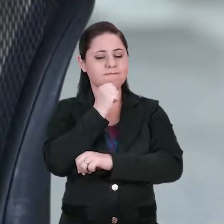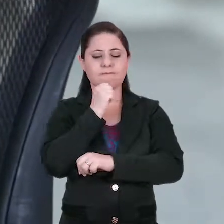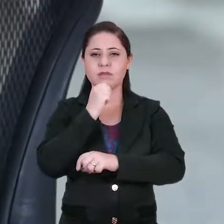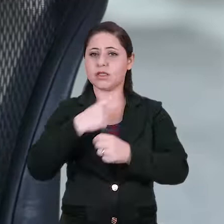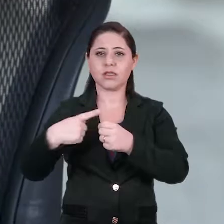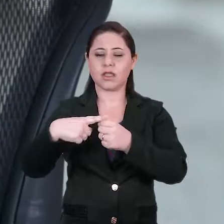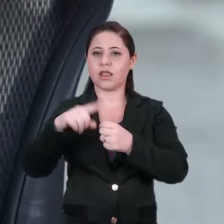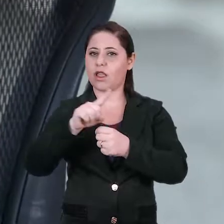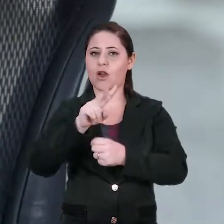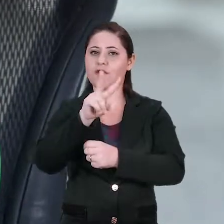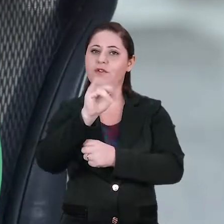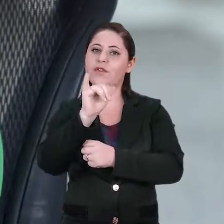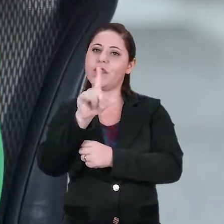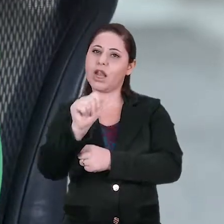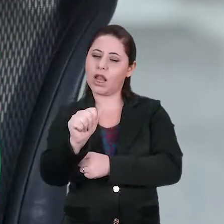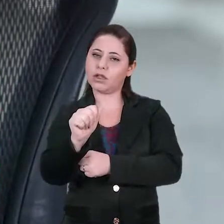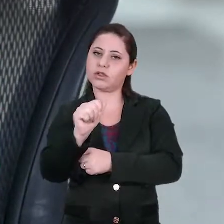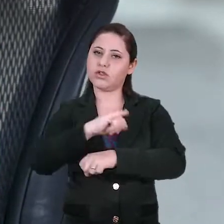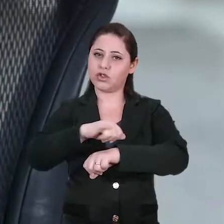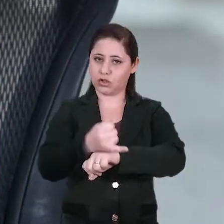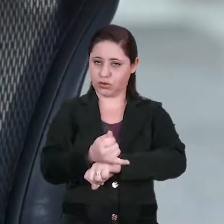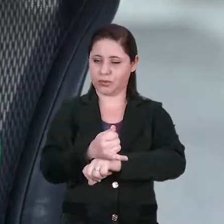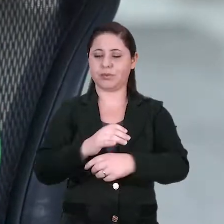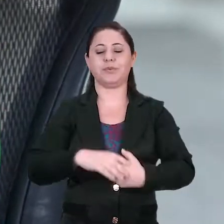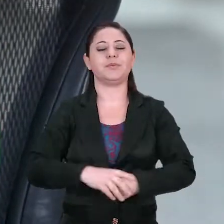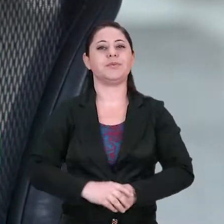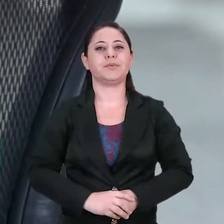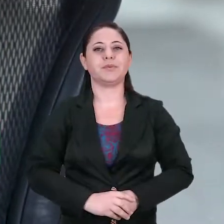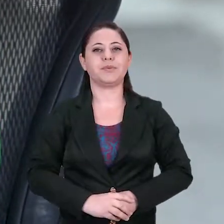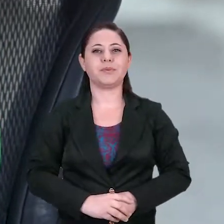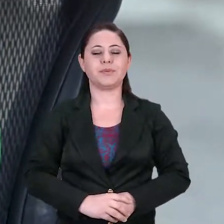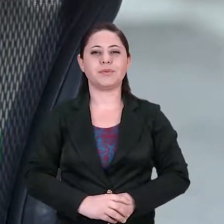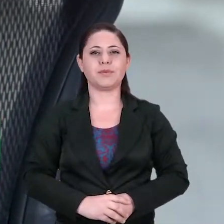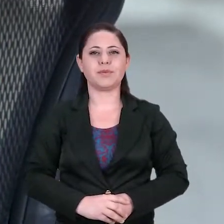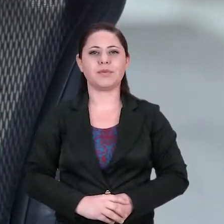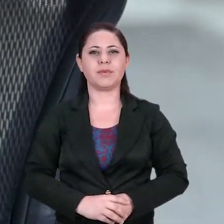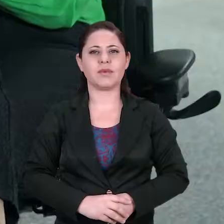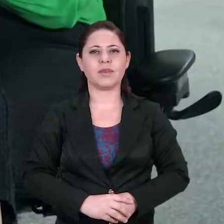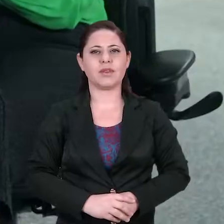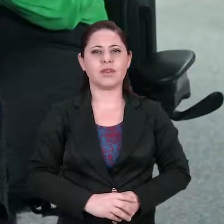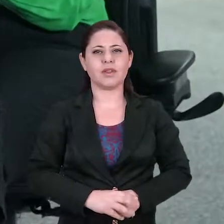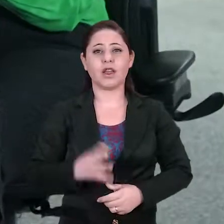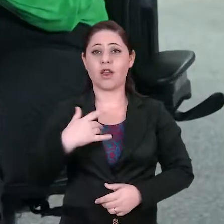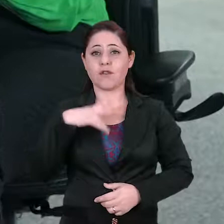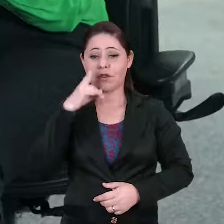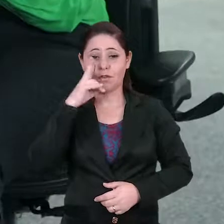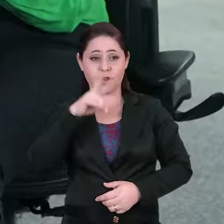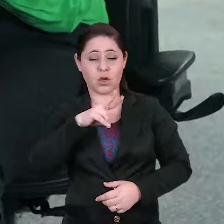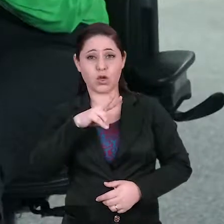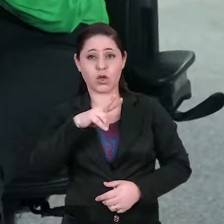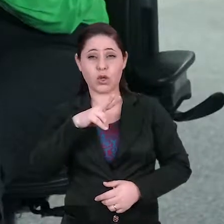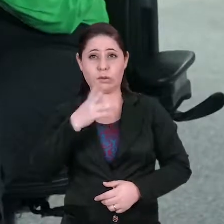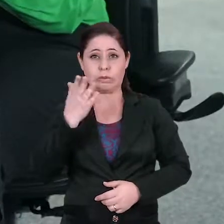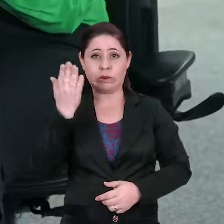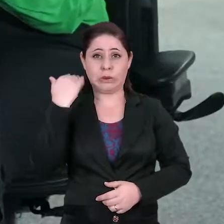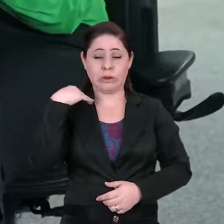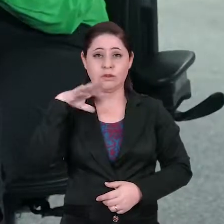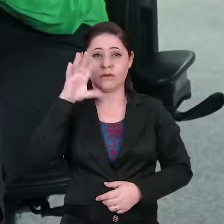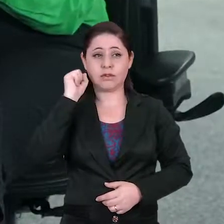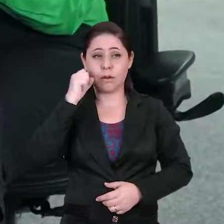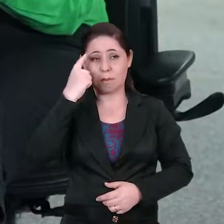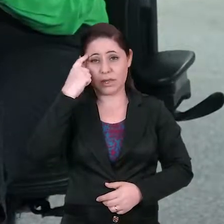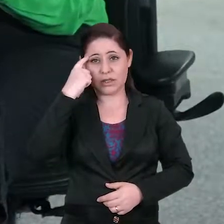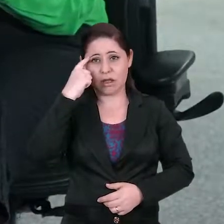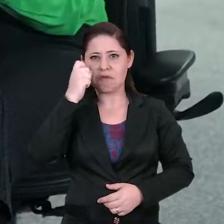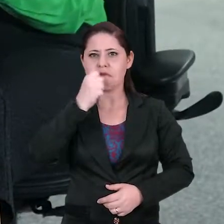era cidade ainda. Não era cidade? Não, era a Vila Jardim. E quem está nos vendo e ouvindo vai achar que eu